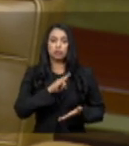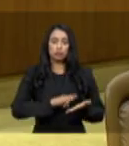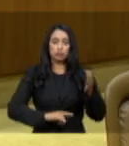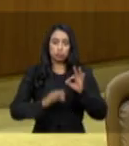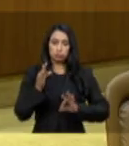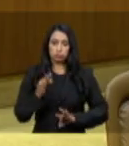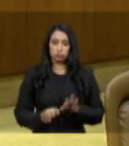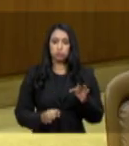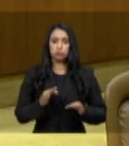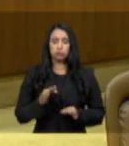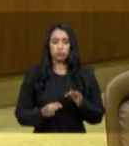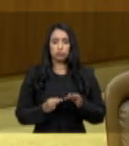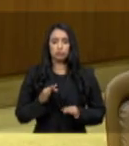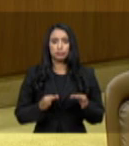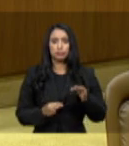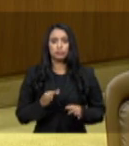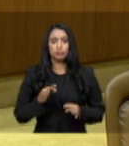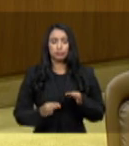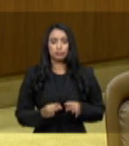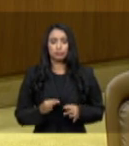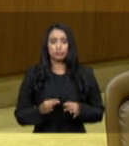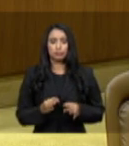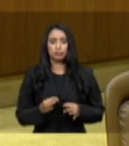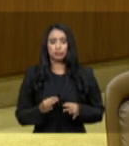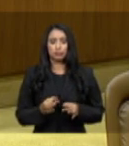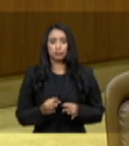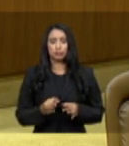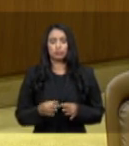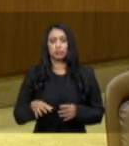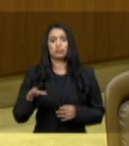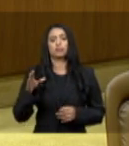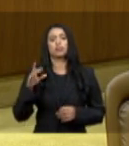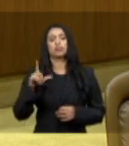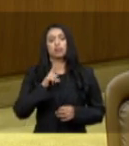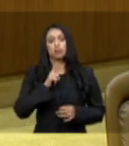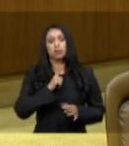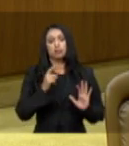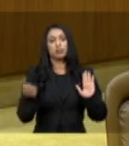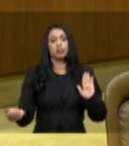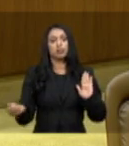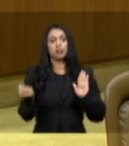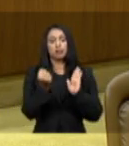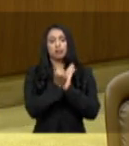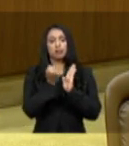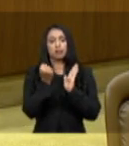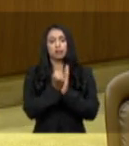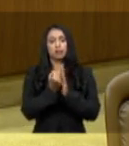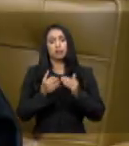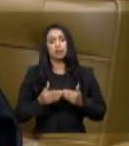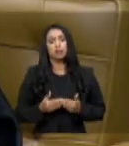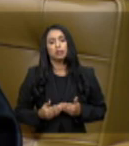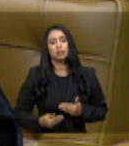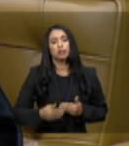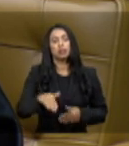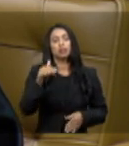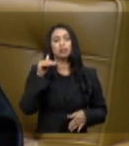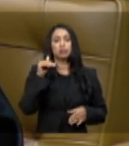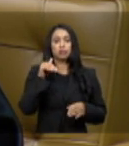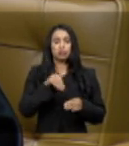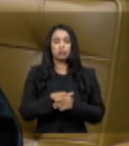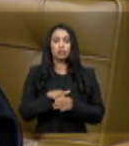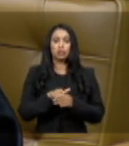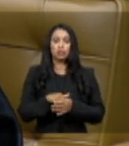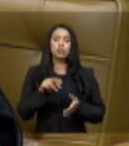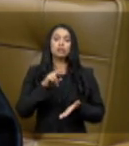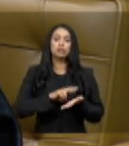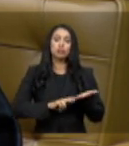vou ser como já ficou para essa mente registrado a partir do voto do